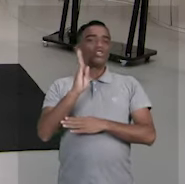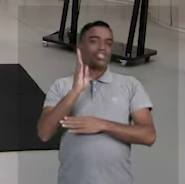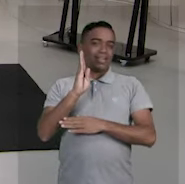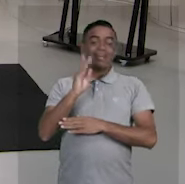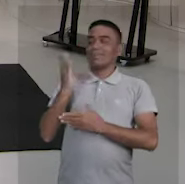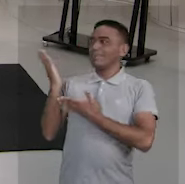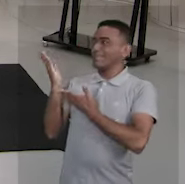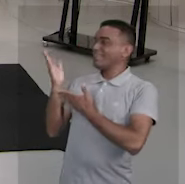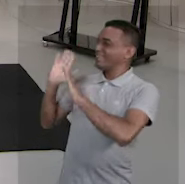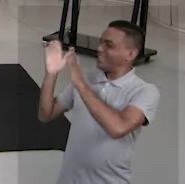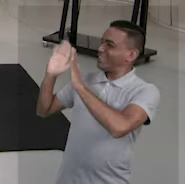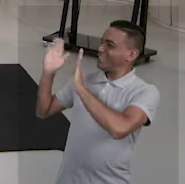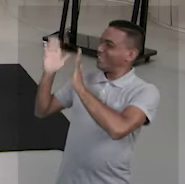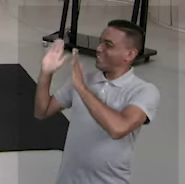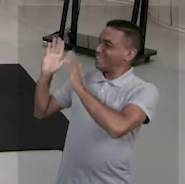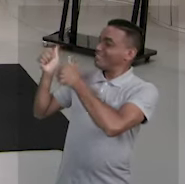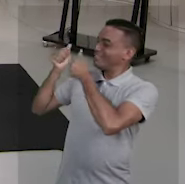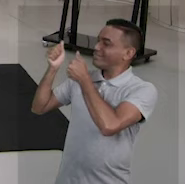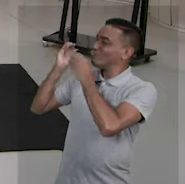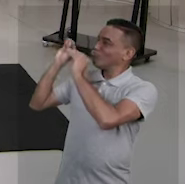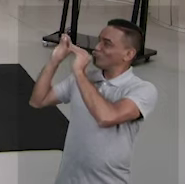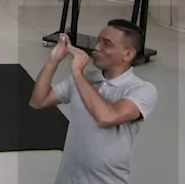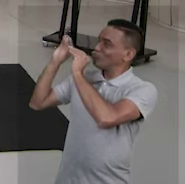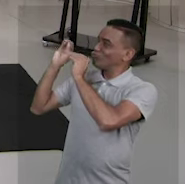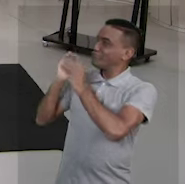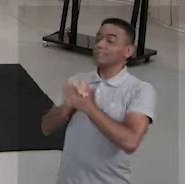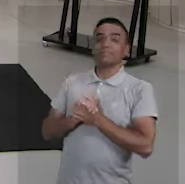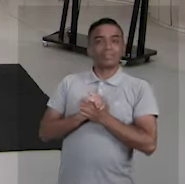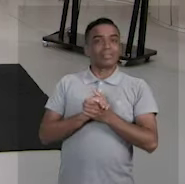hoje é o Hermes. Oi, Hermes, tudo bom?